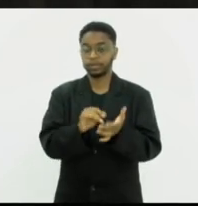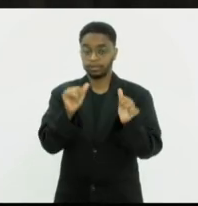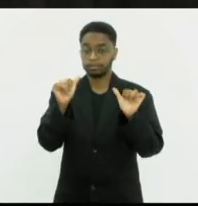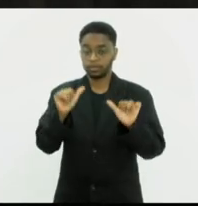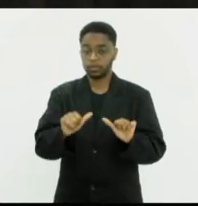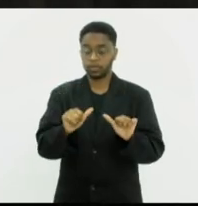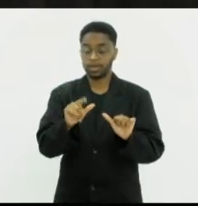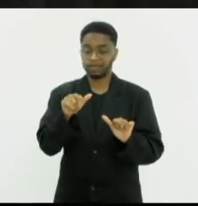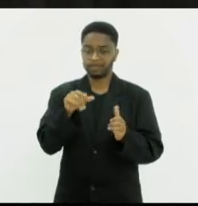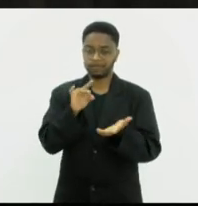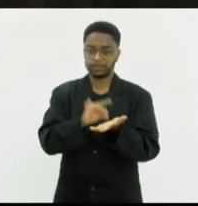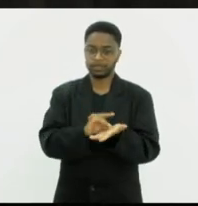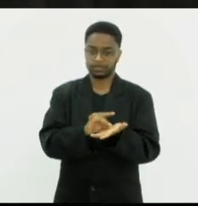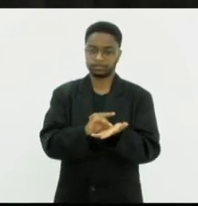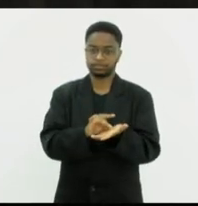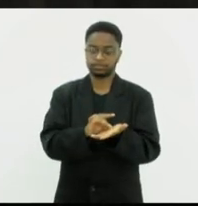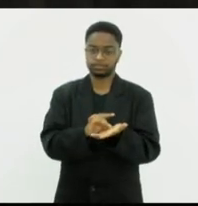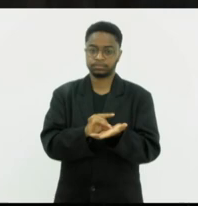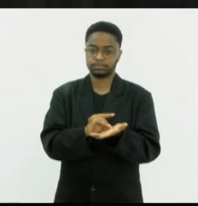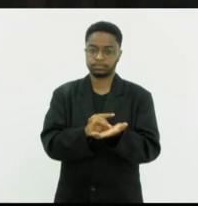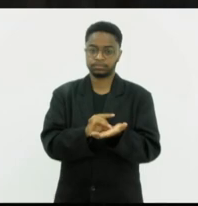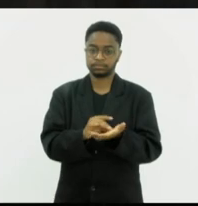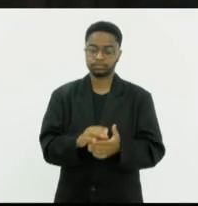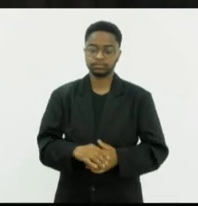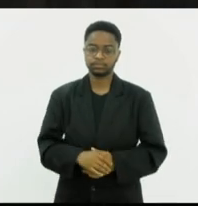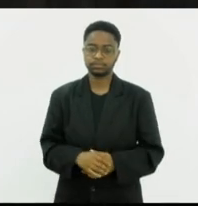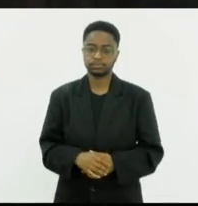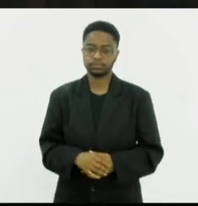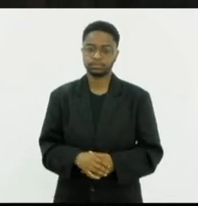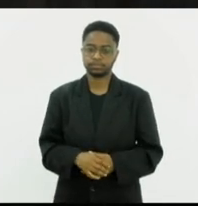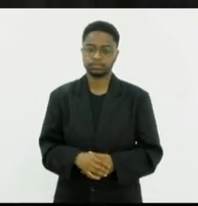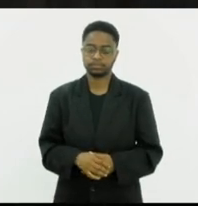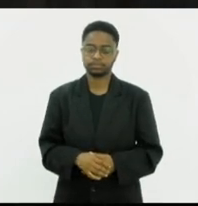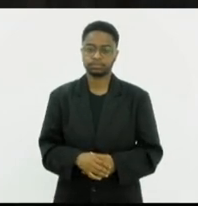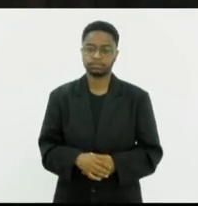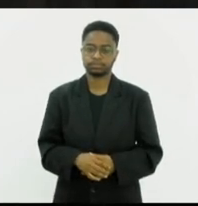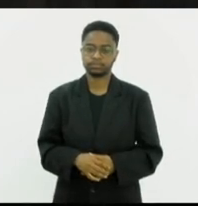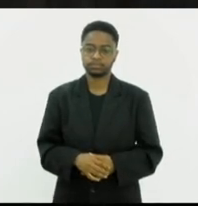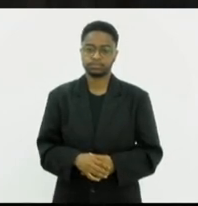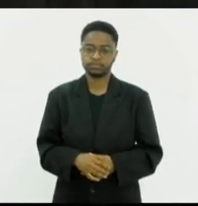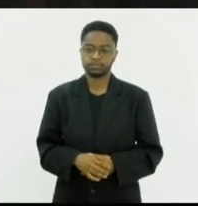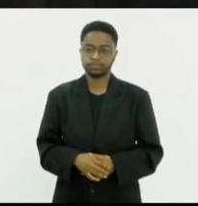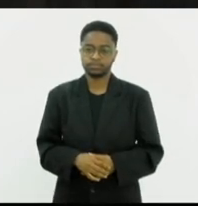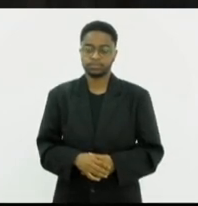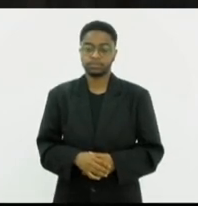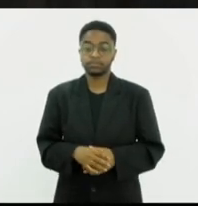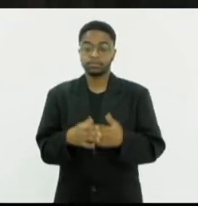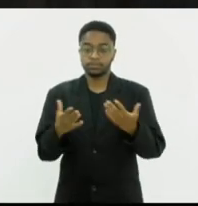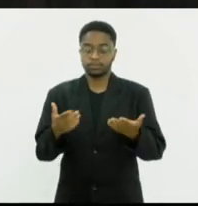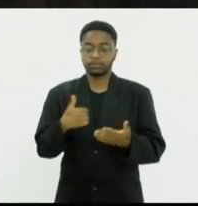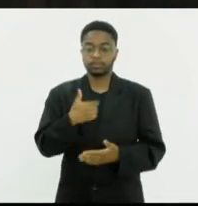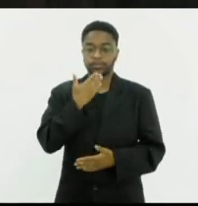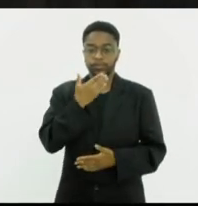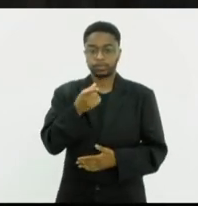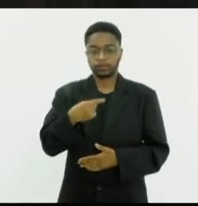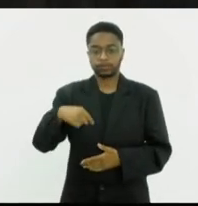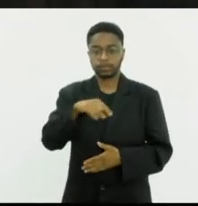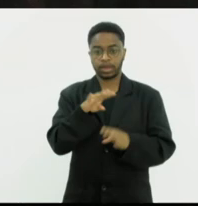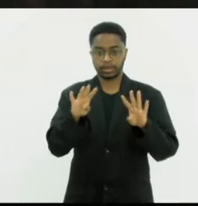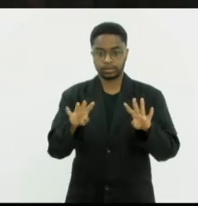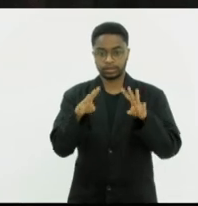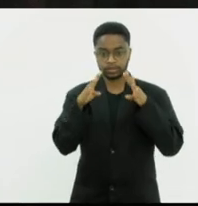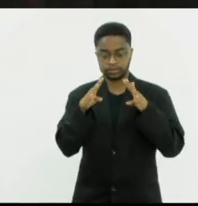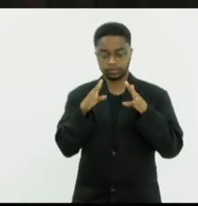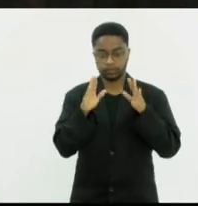que é verdade. Dito isso, senhor presidente, estou chamando a atenção e botando foco